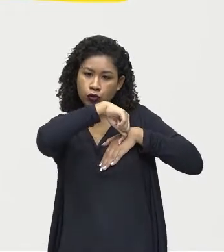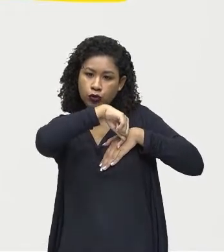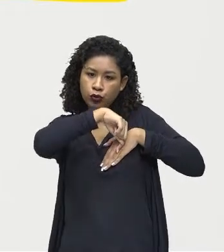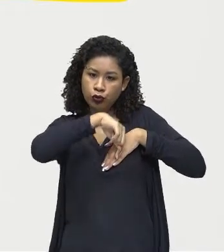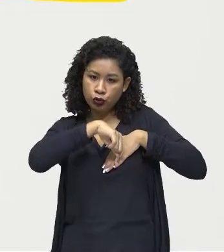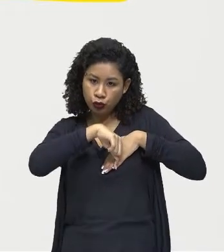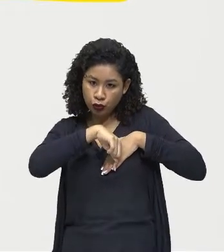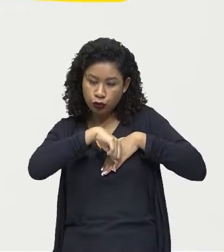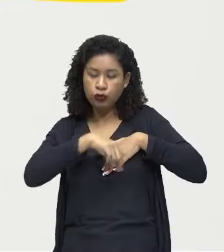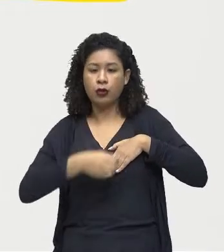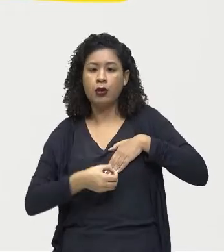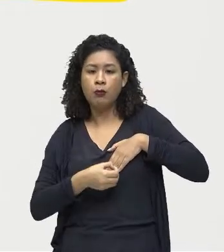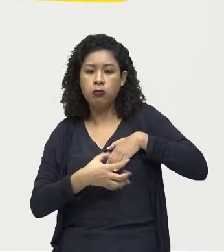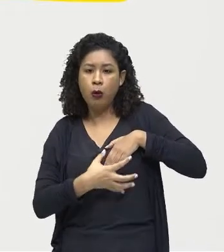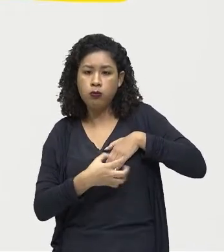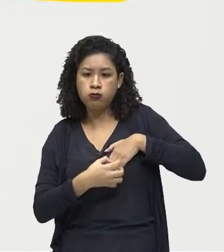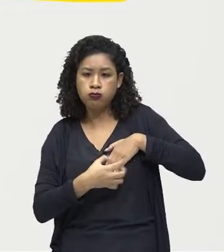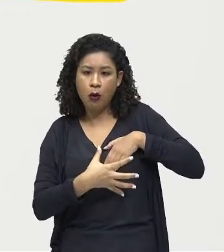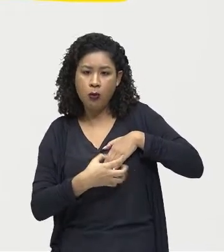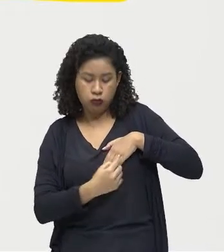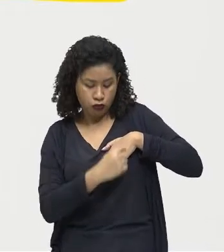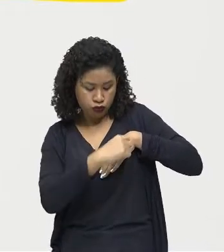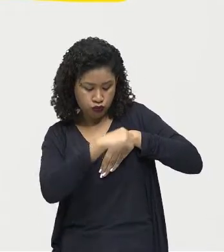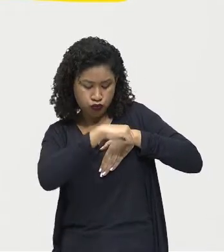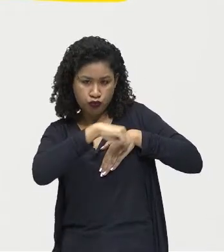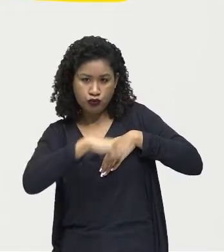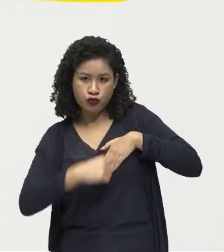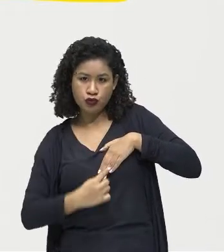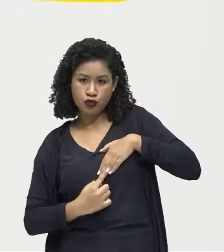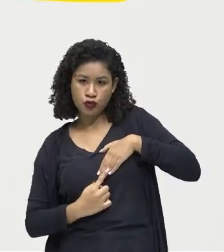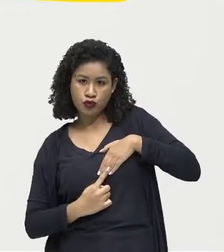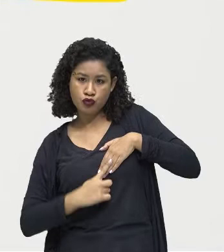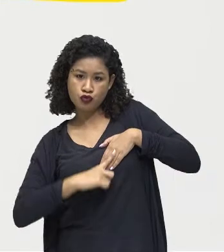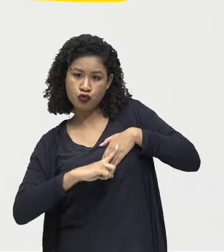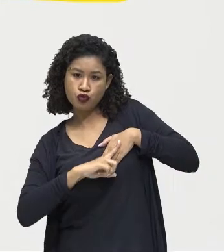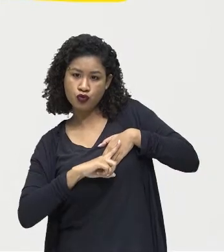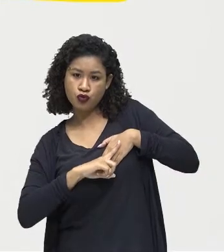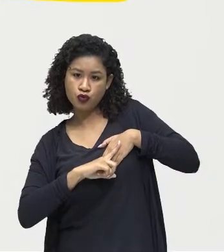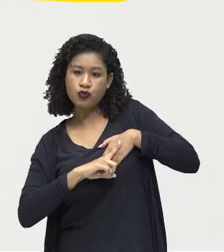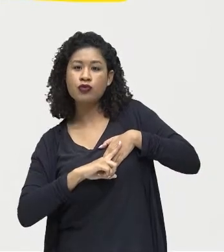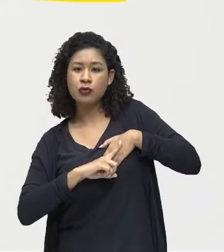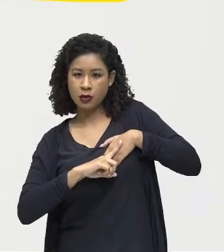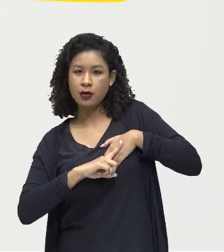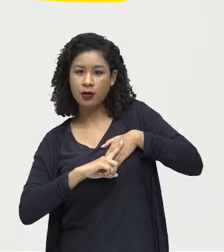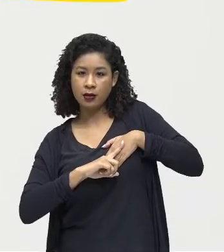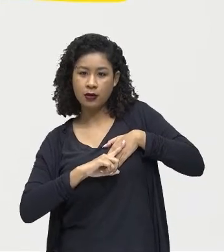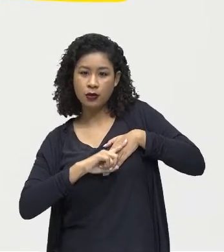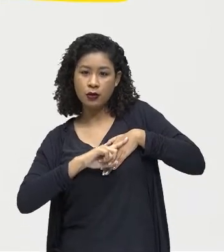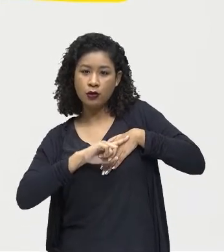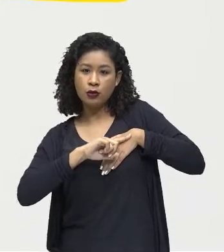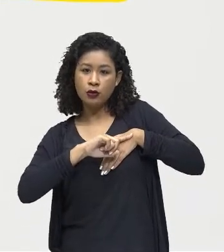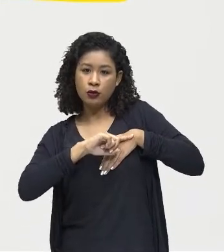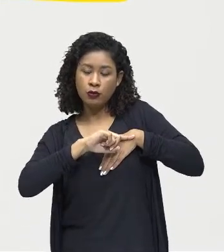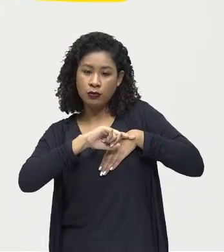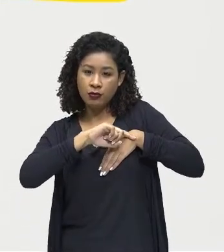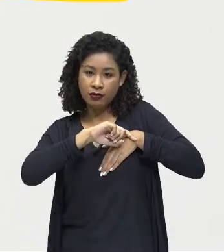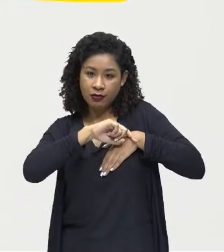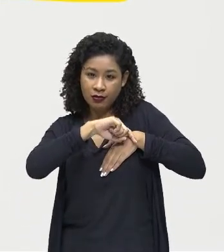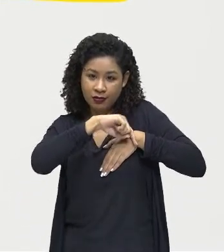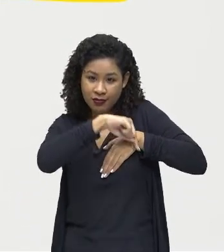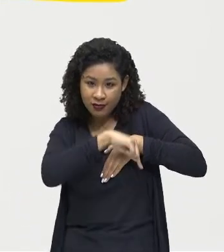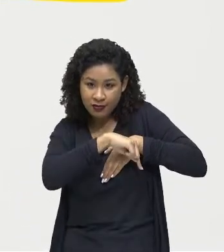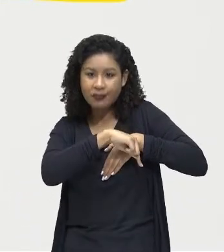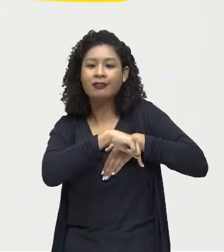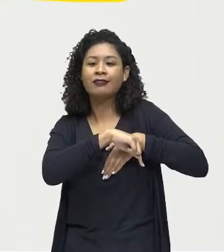o interior da artéria aorta. Olha aqui a artéria aorta. Ele vai ser impulsionado e vai percorrer esse caminho,